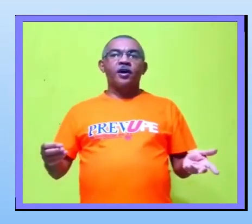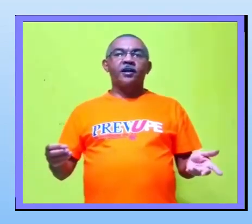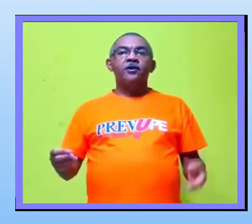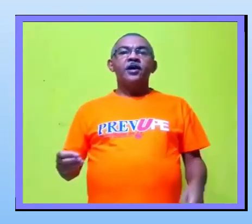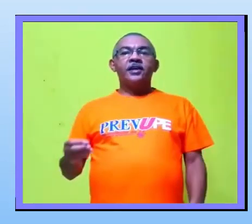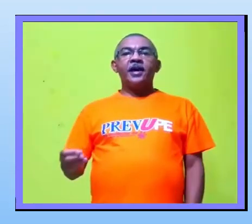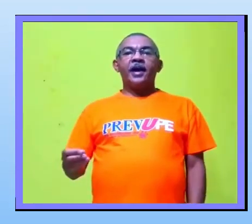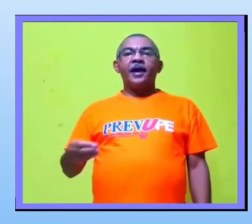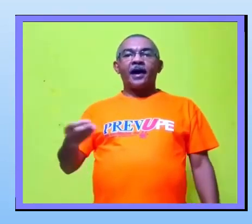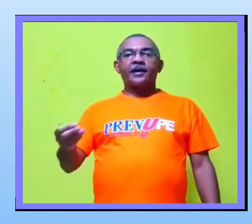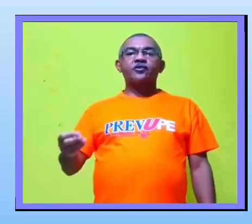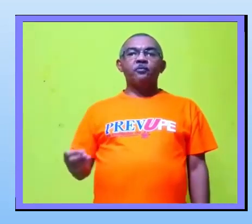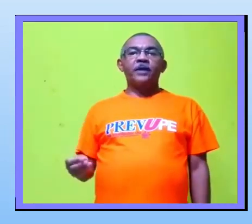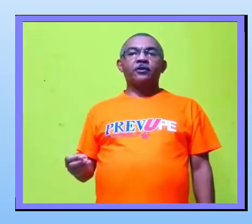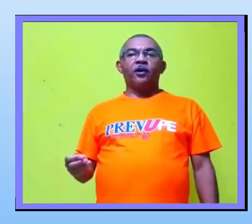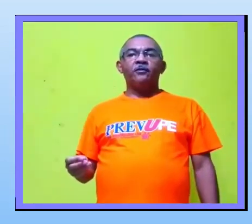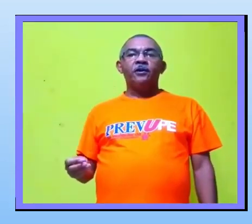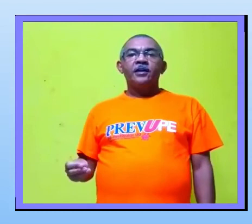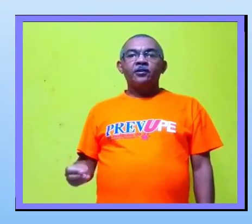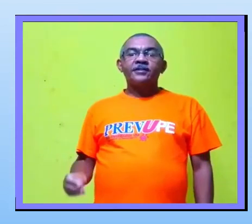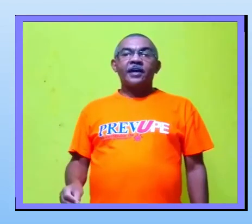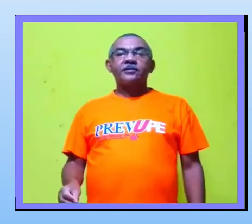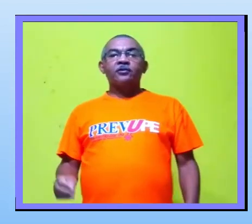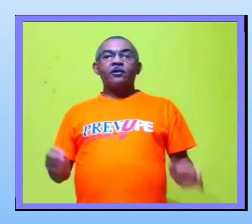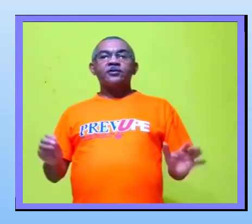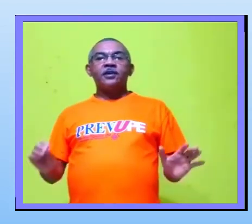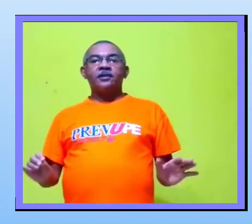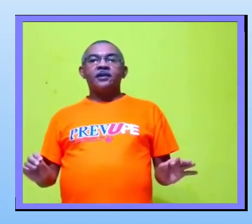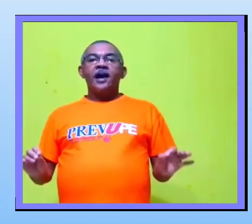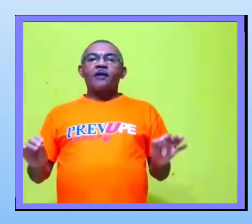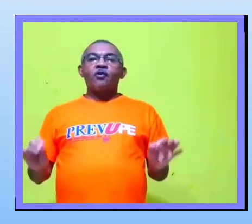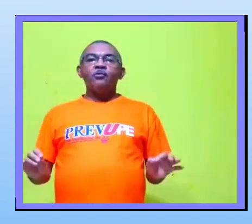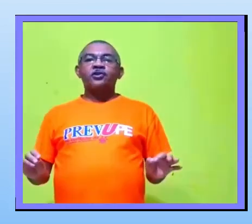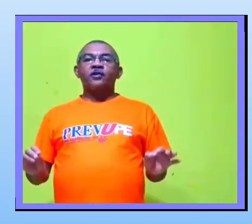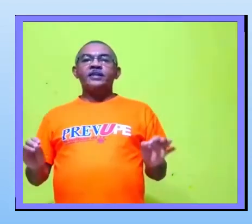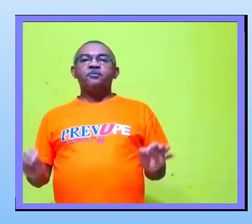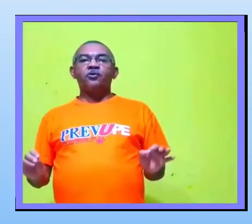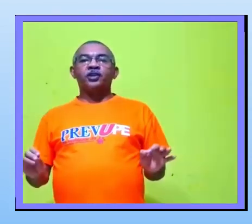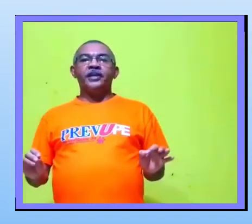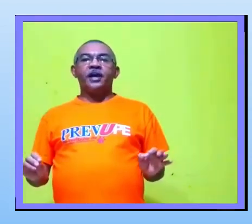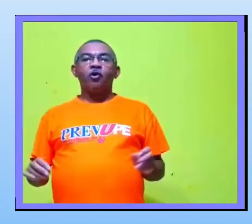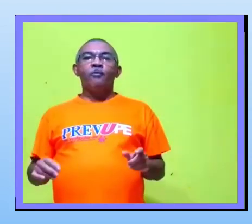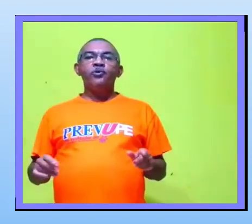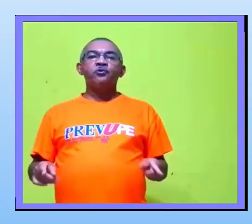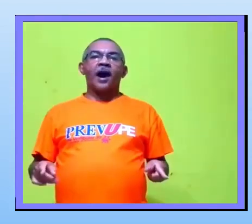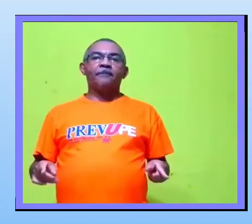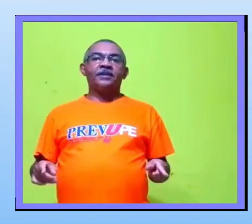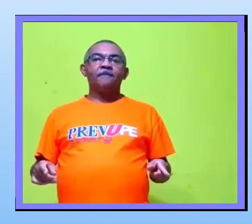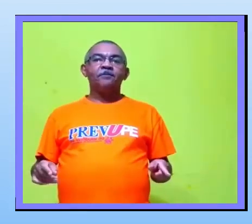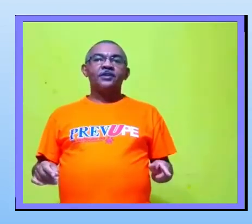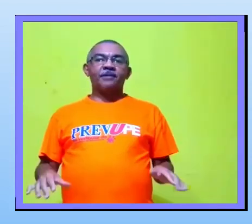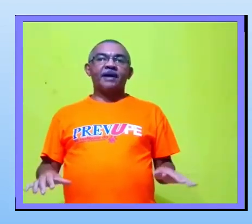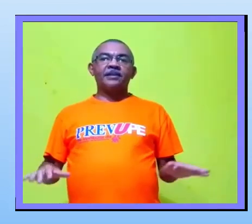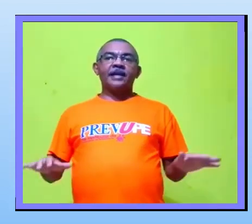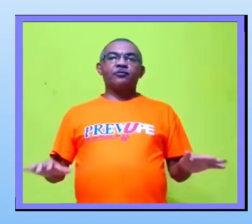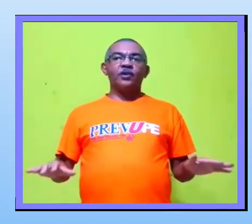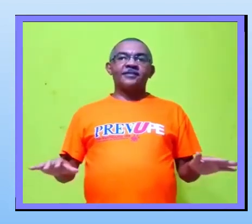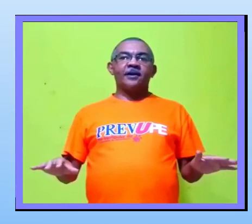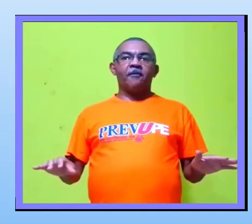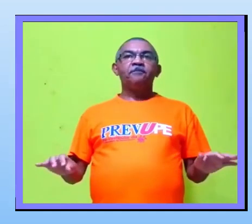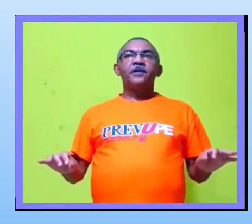compostos orgânicos, que é a questão do petróleo. Então essa questão traz o seguinte: a combustão é espontânea ou muito rápida,